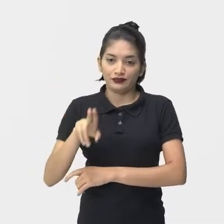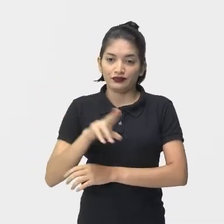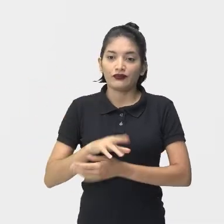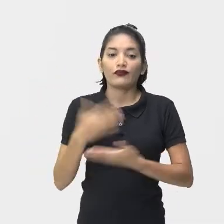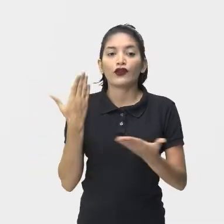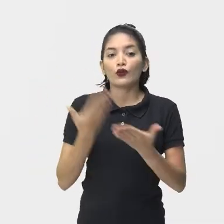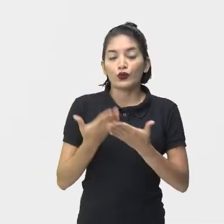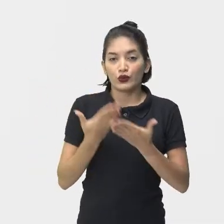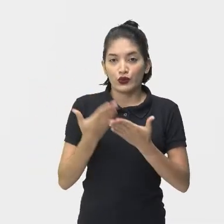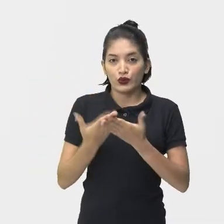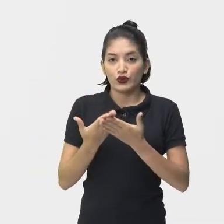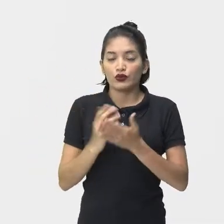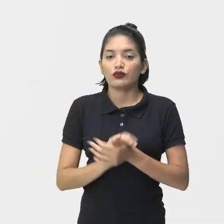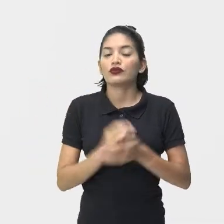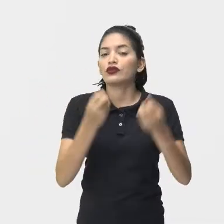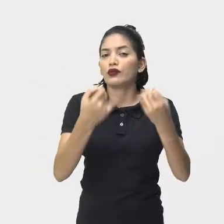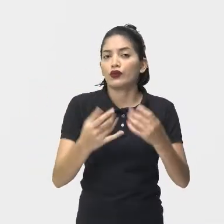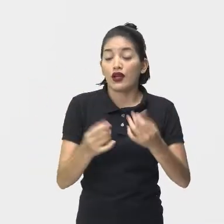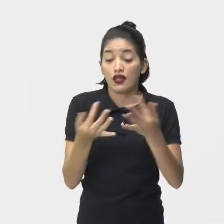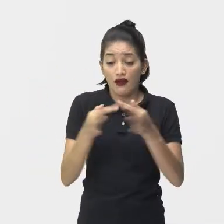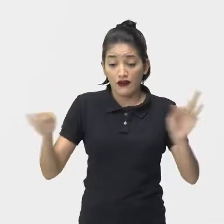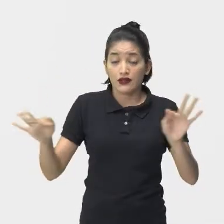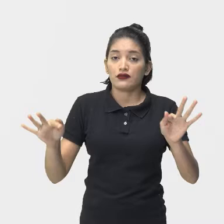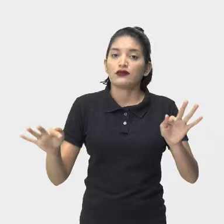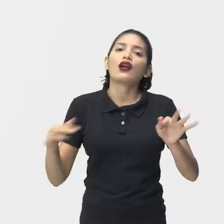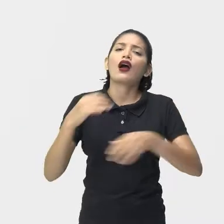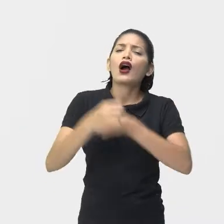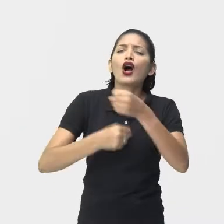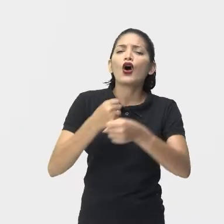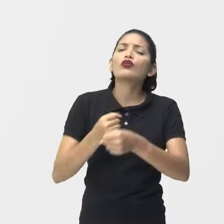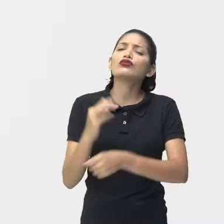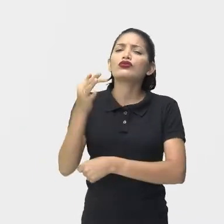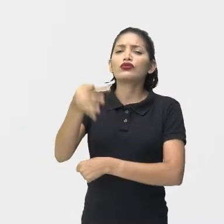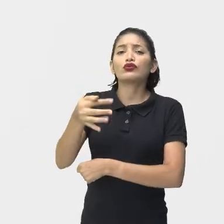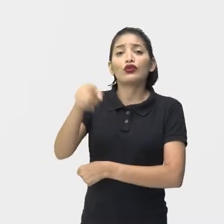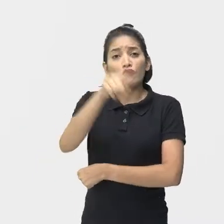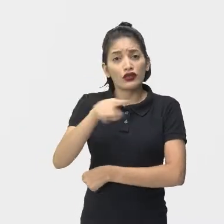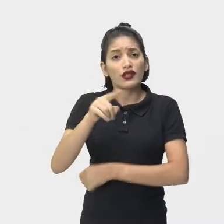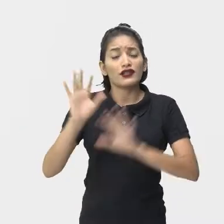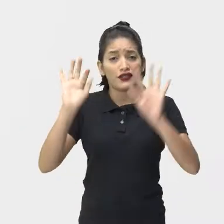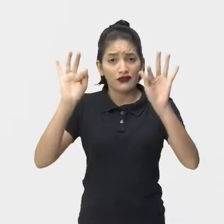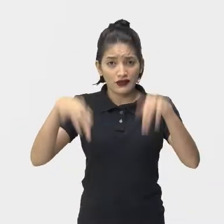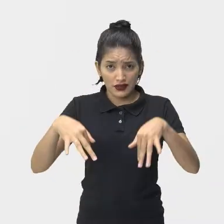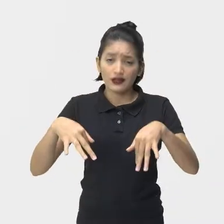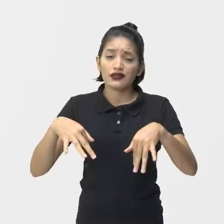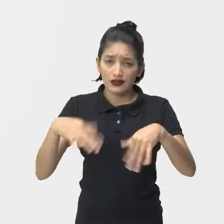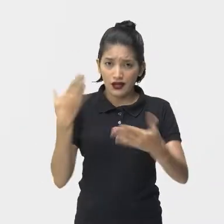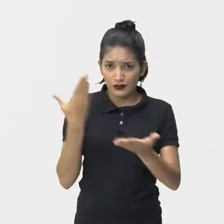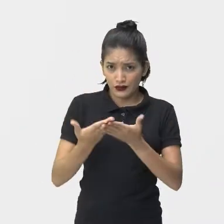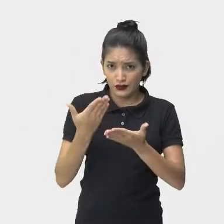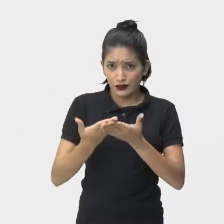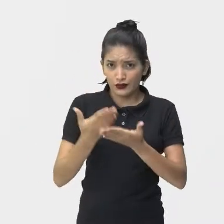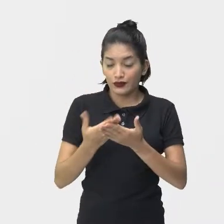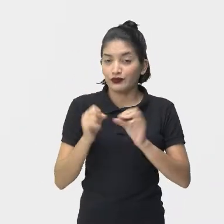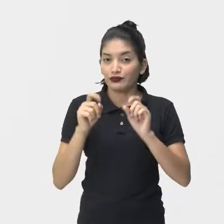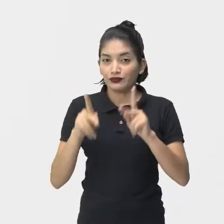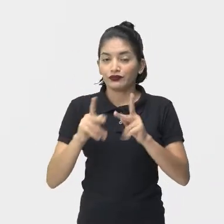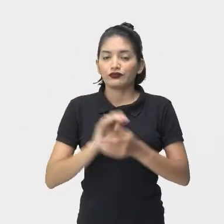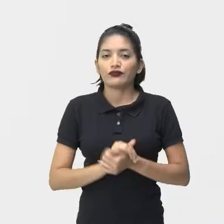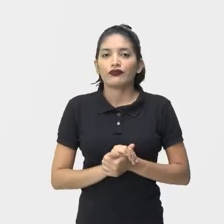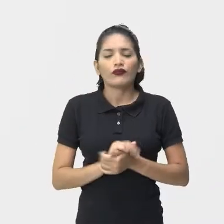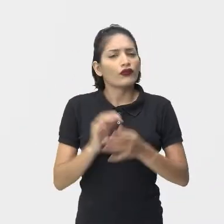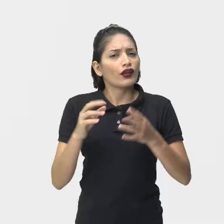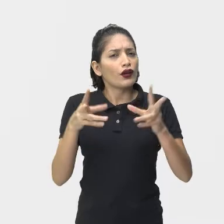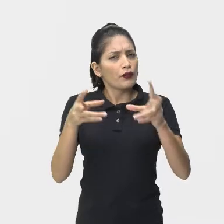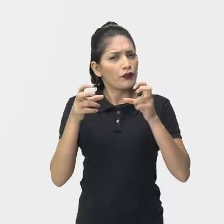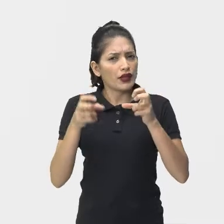Nos estudos. Estou falando que dentro de alguns anos, né, você terminará os estudos. Observem que eu